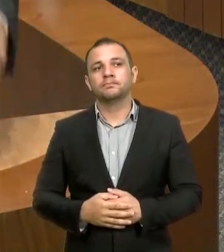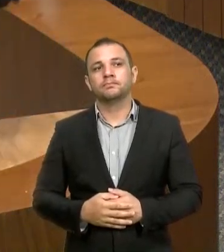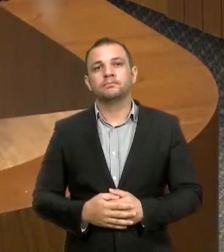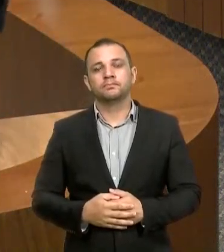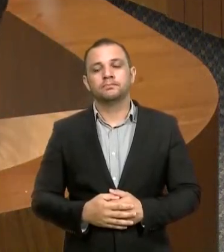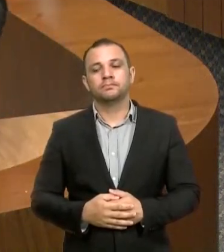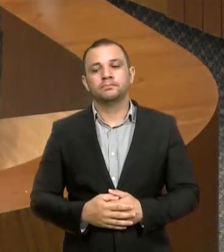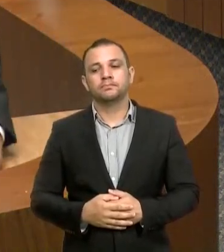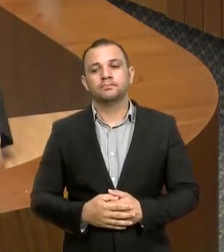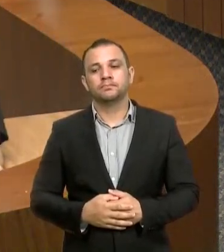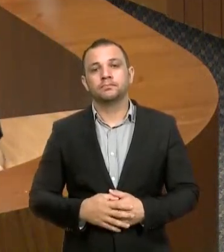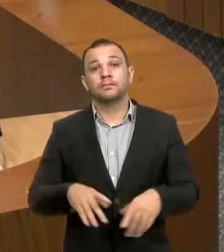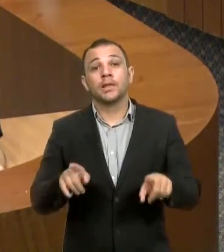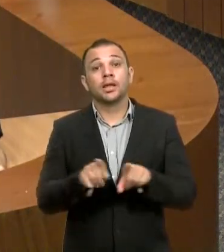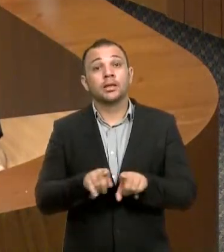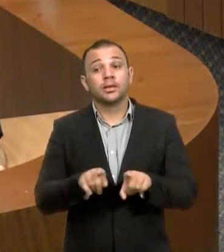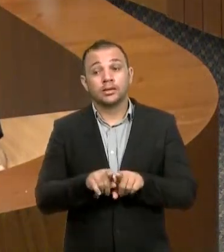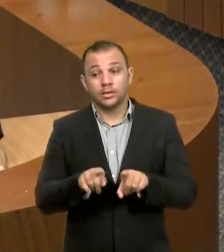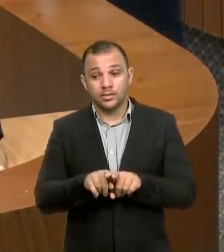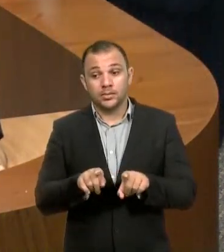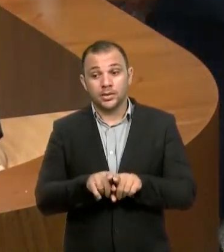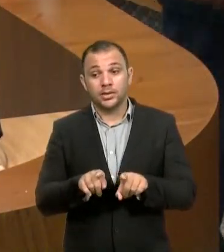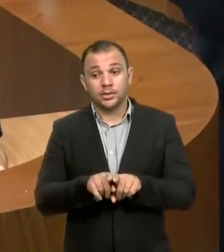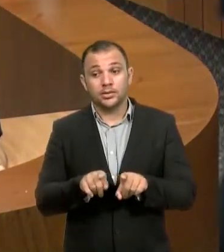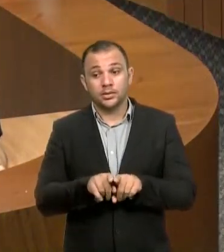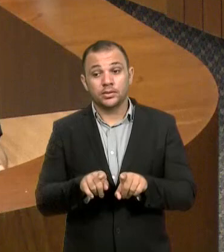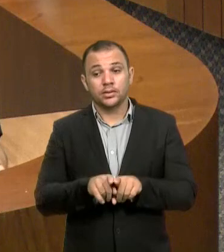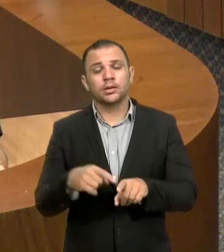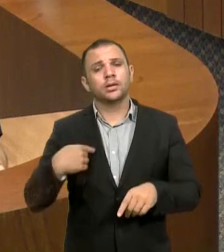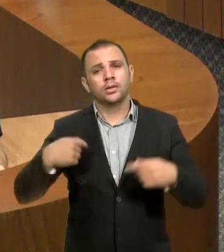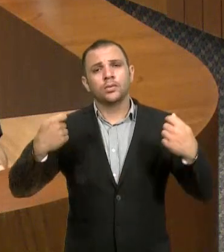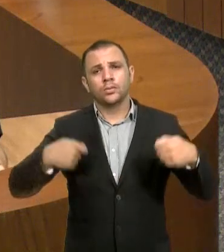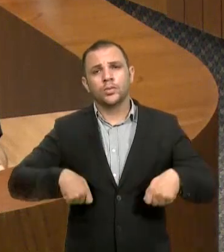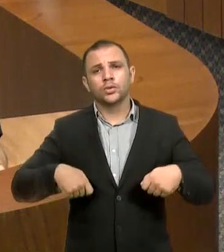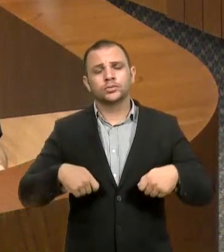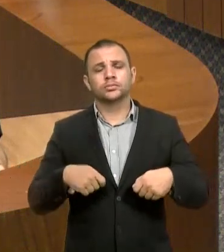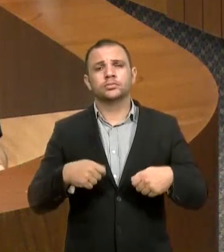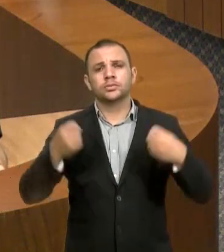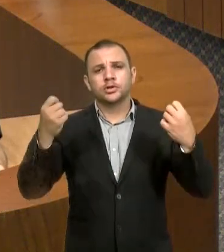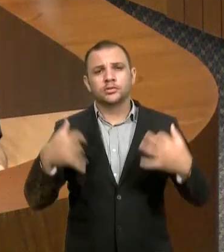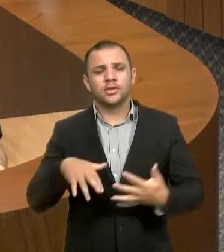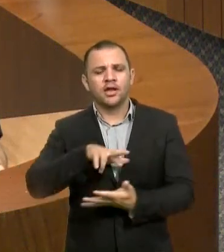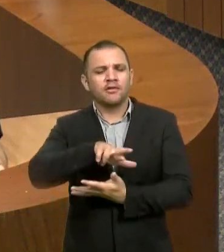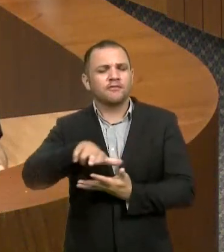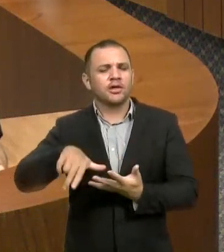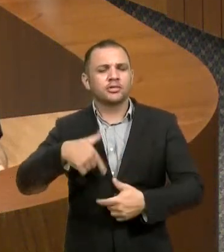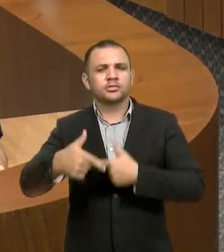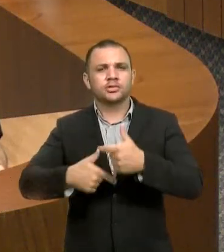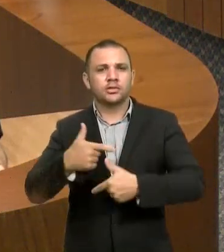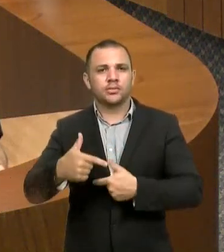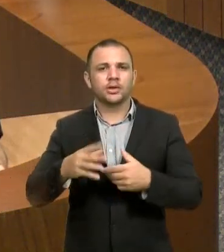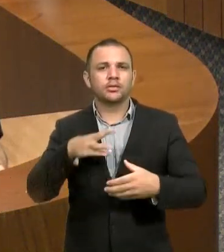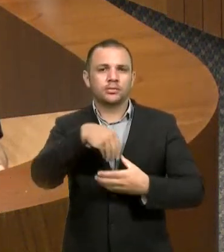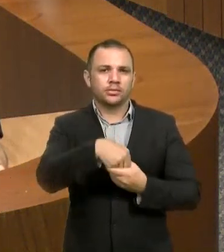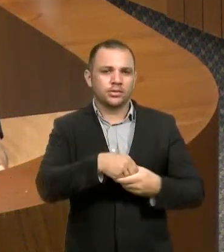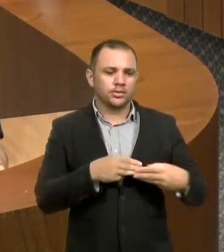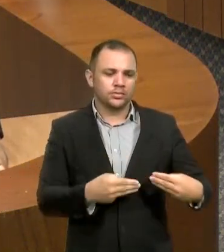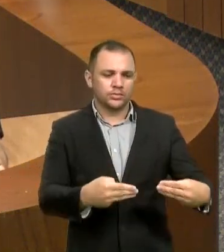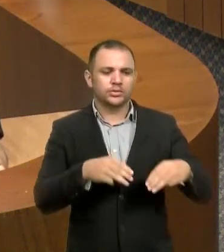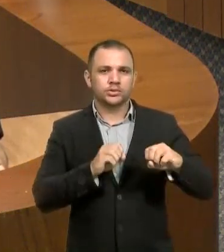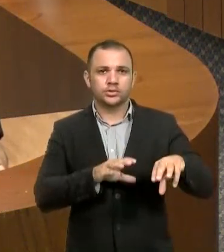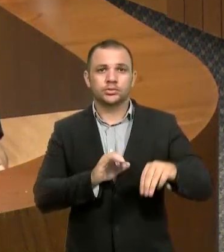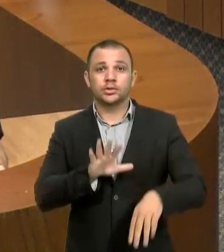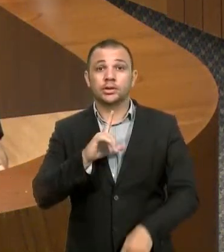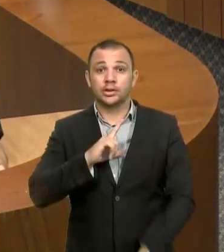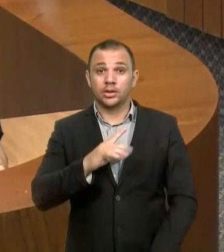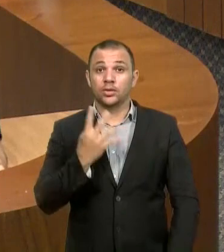E voltou. Eu posso falar um monte de medida do MEC, mas 4 bilhões para